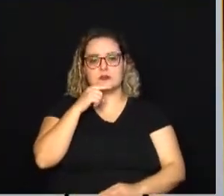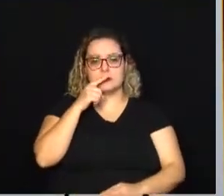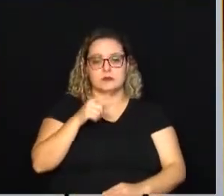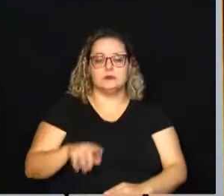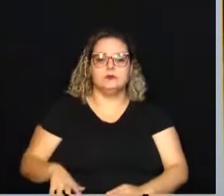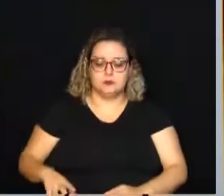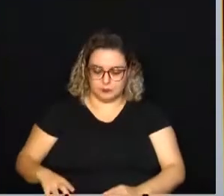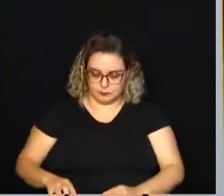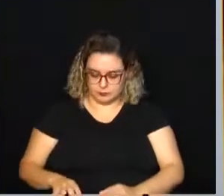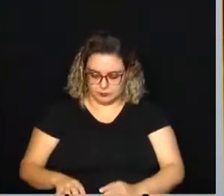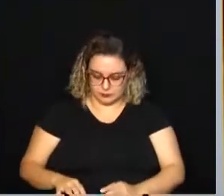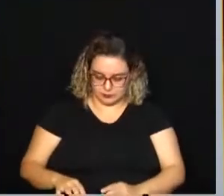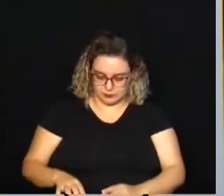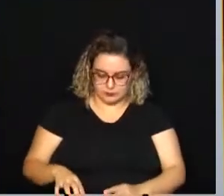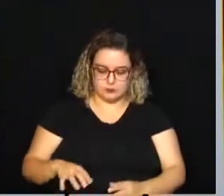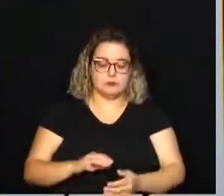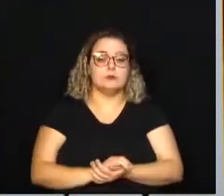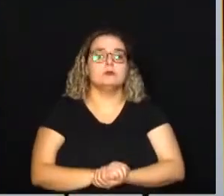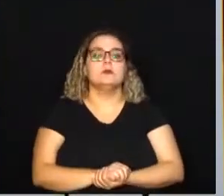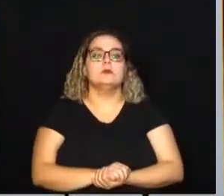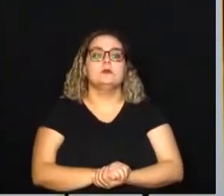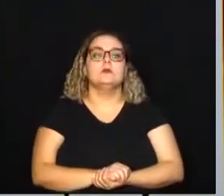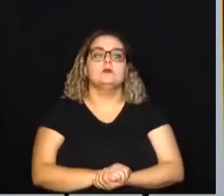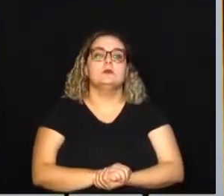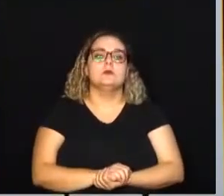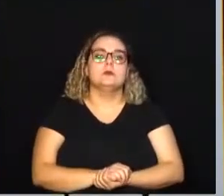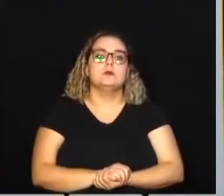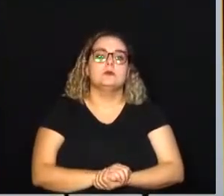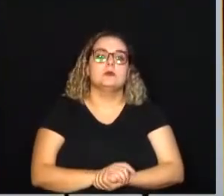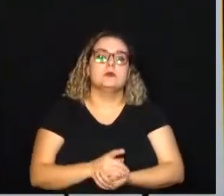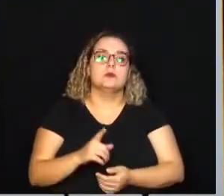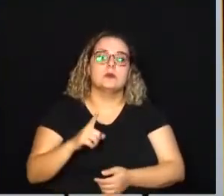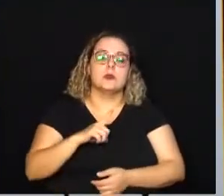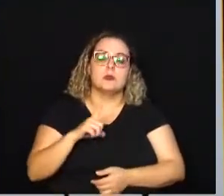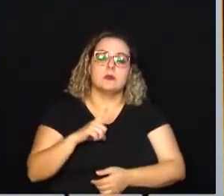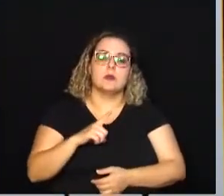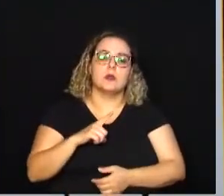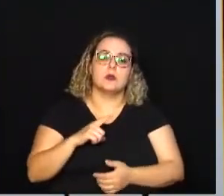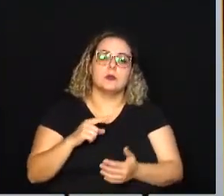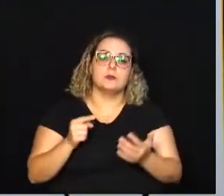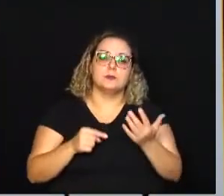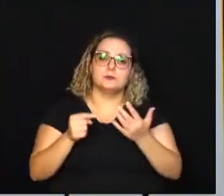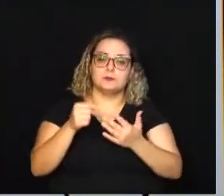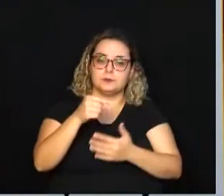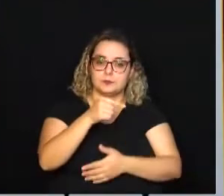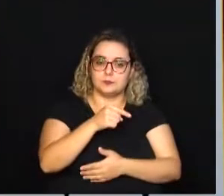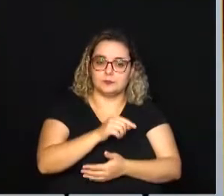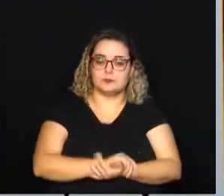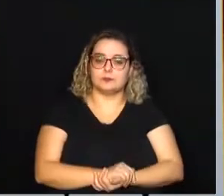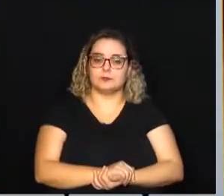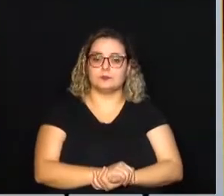está nessa composição agora, também está presente o vereador